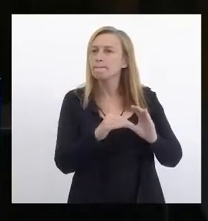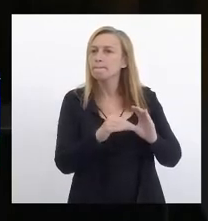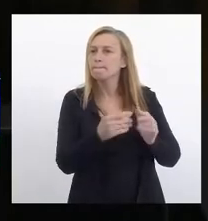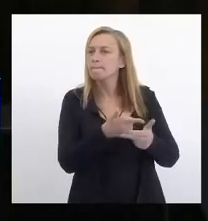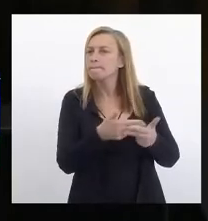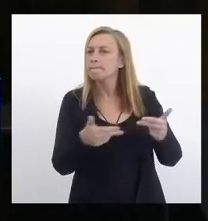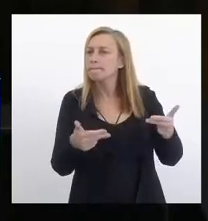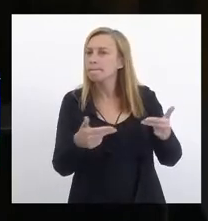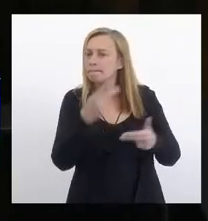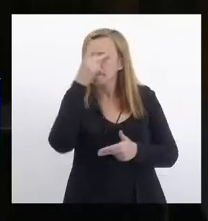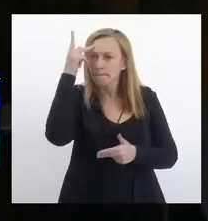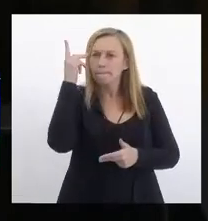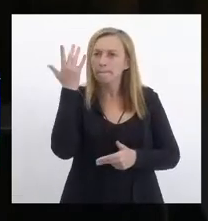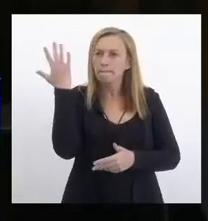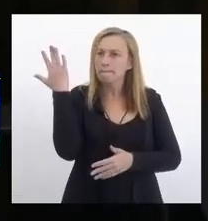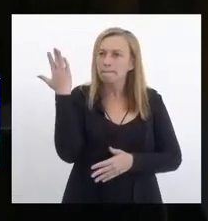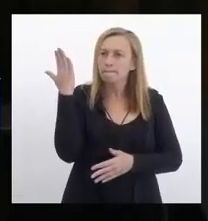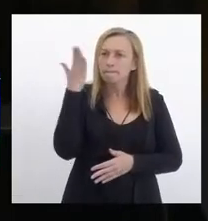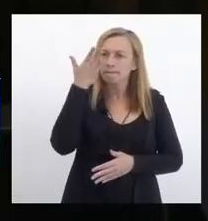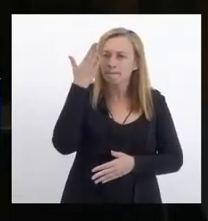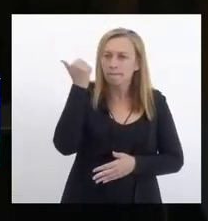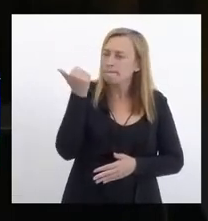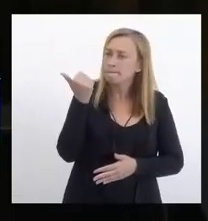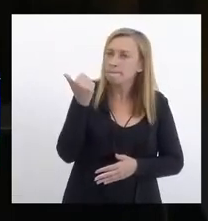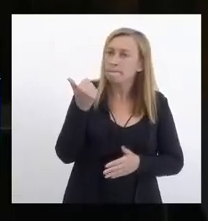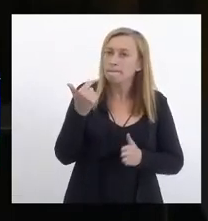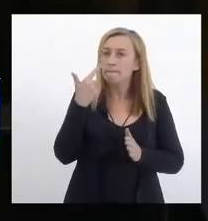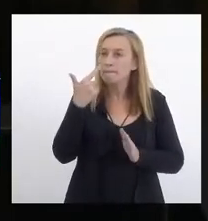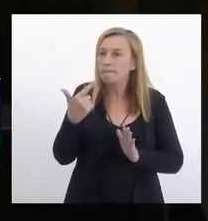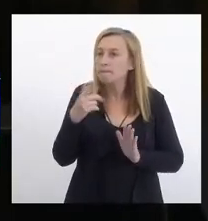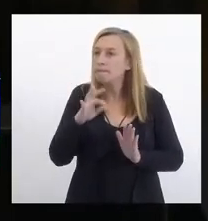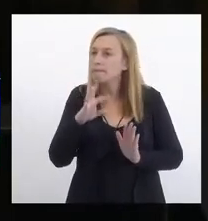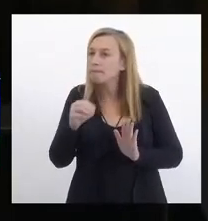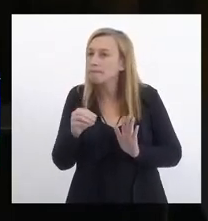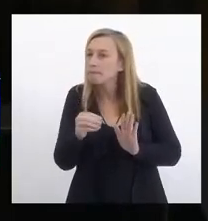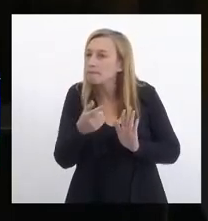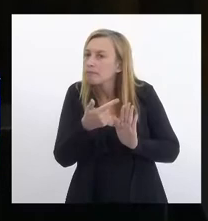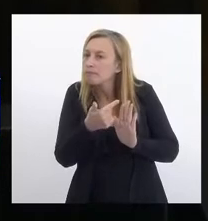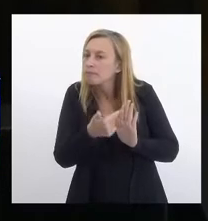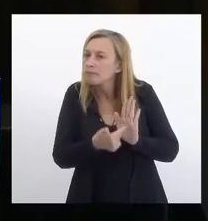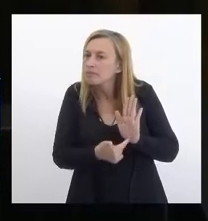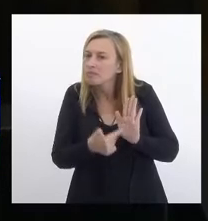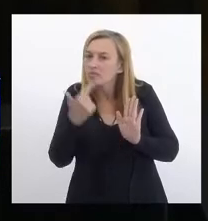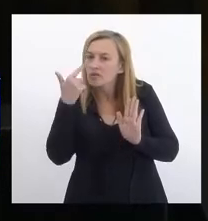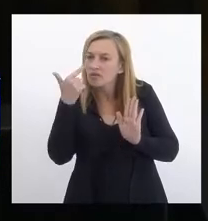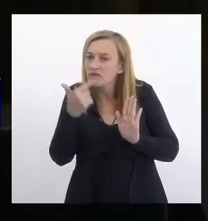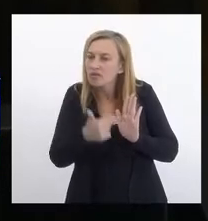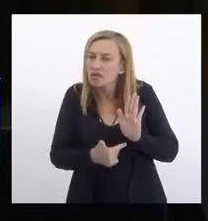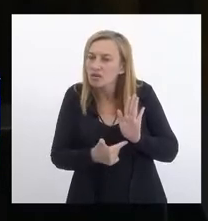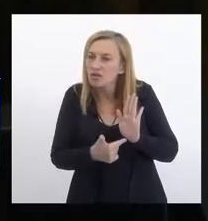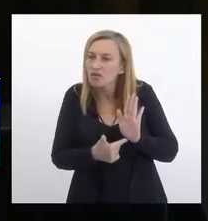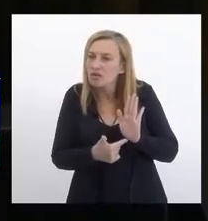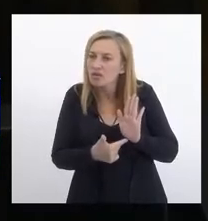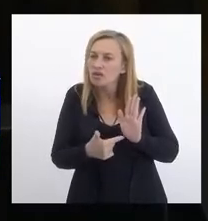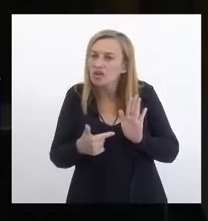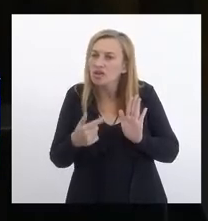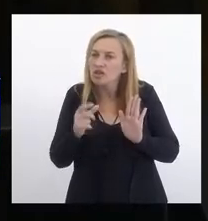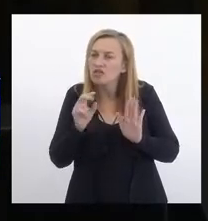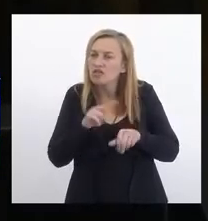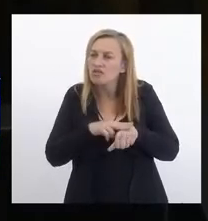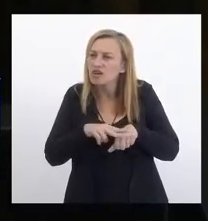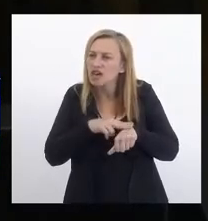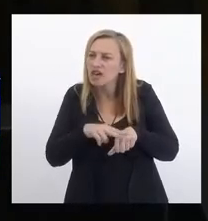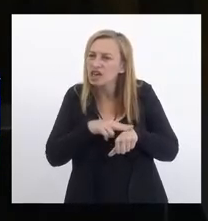né? Se chega aqui a pegar, mas se você observar aqui as bolinhas verdes, são as quantidades